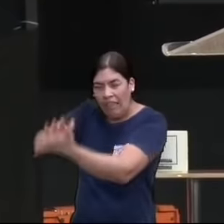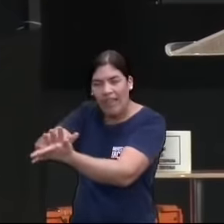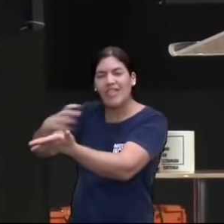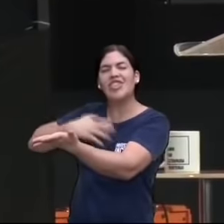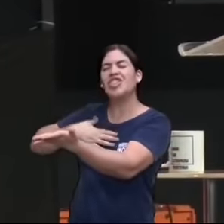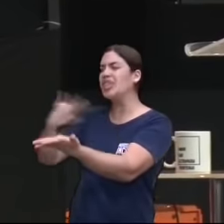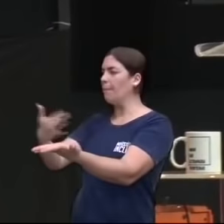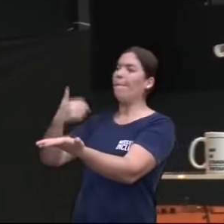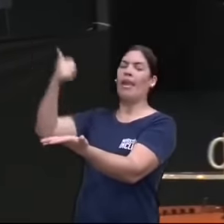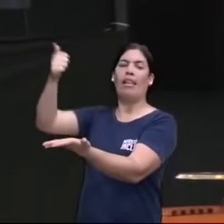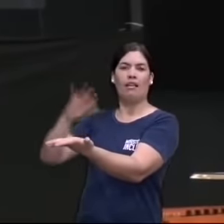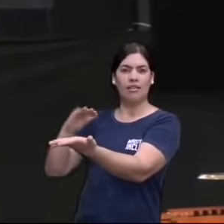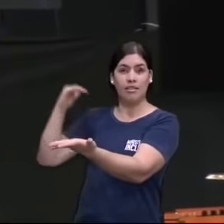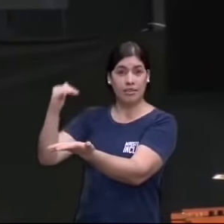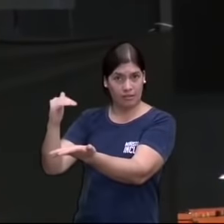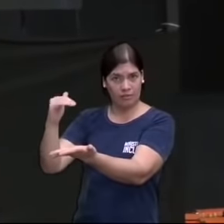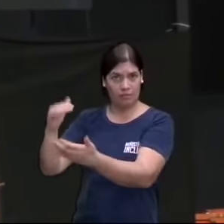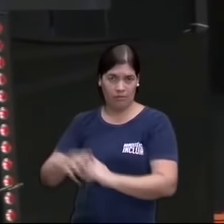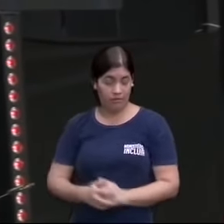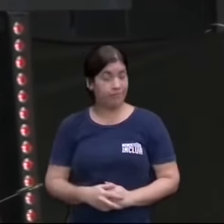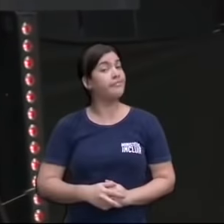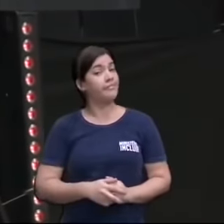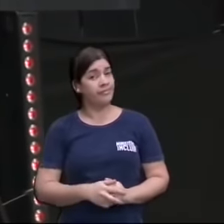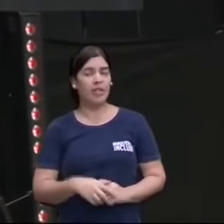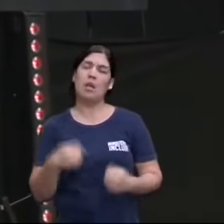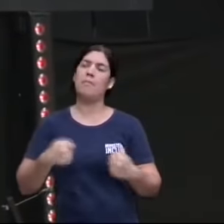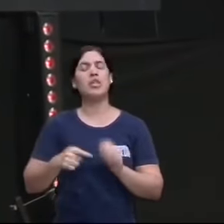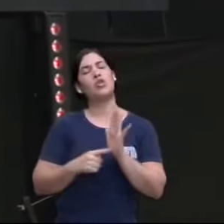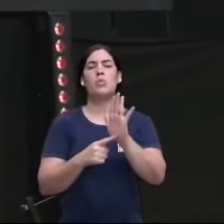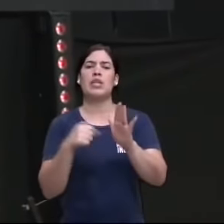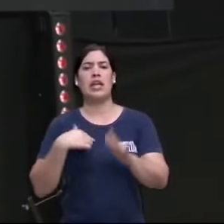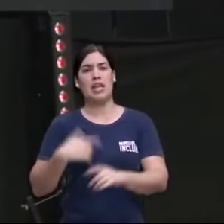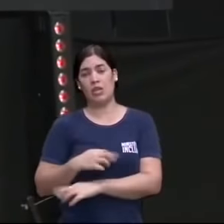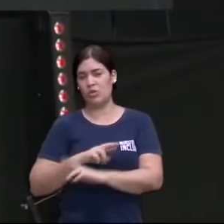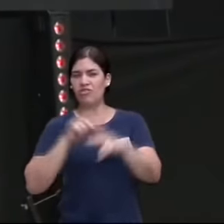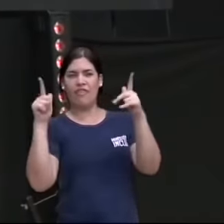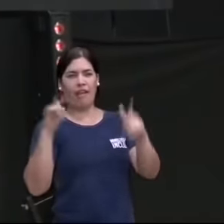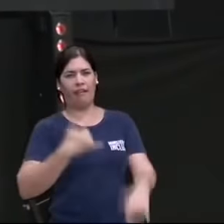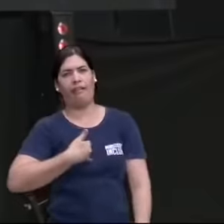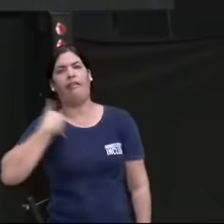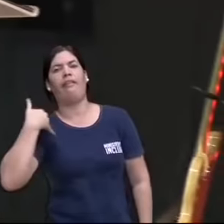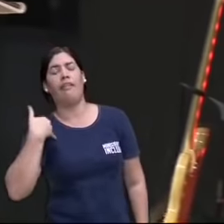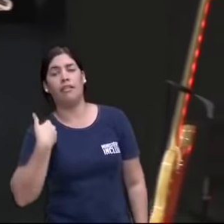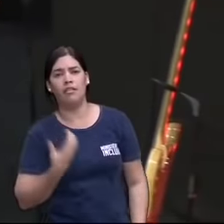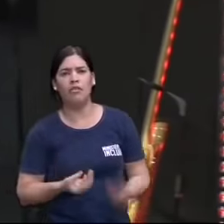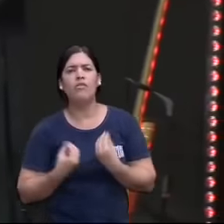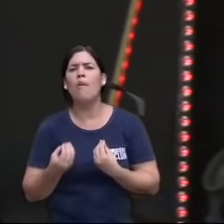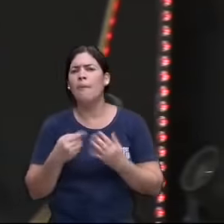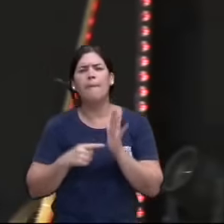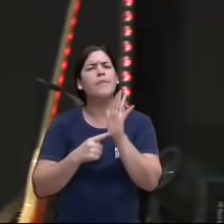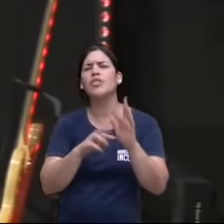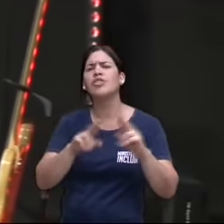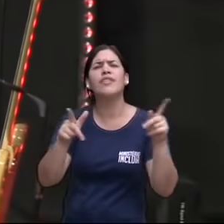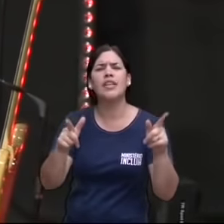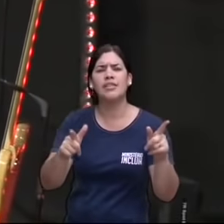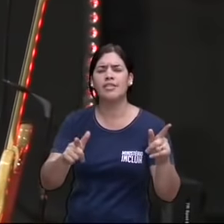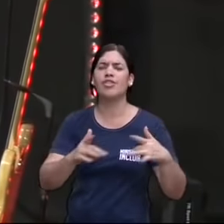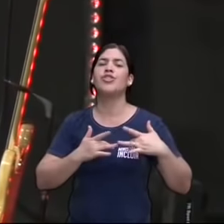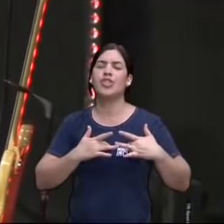autoestima. Isso, eu preciso mostrar que eu sou diferente. A gente mostra que é diferente sendo generoso,